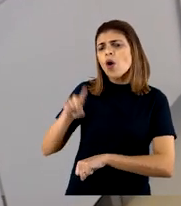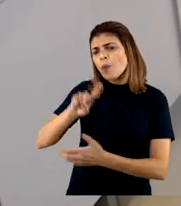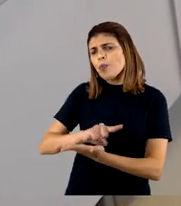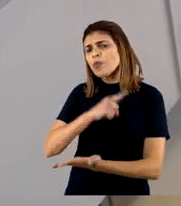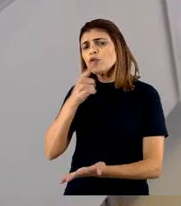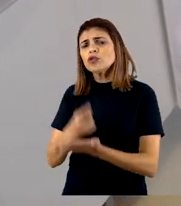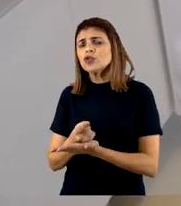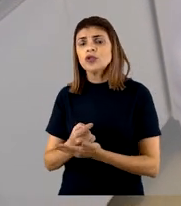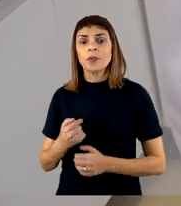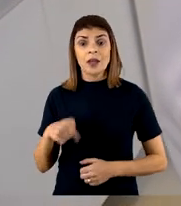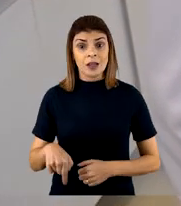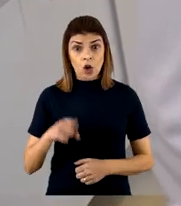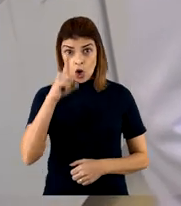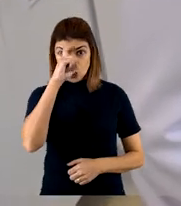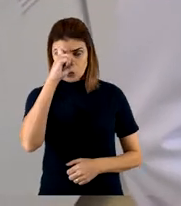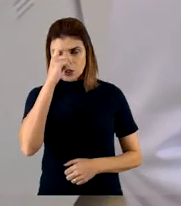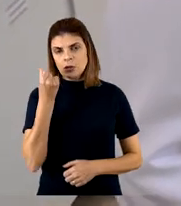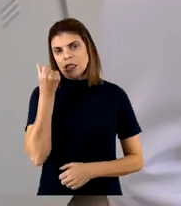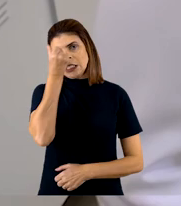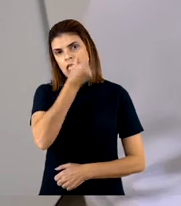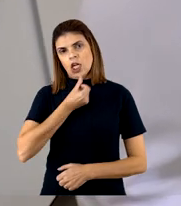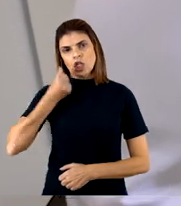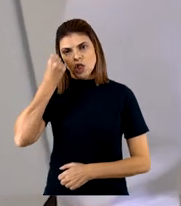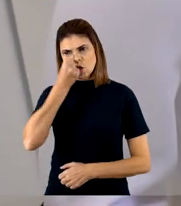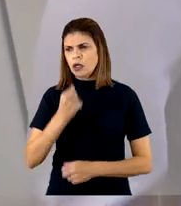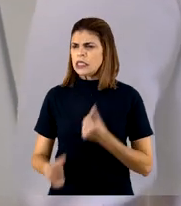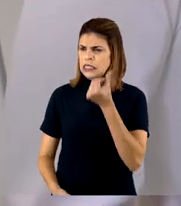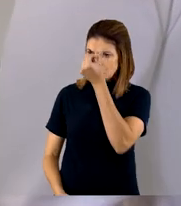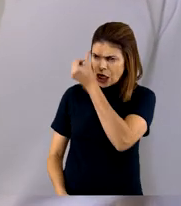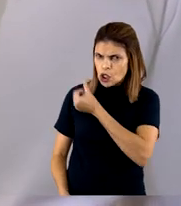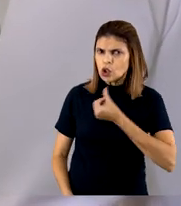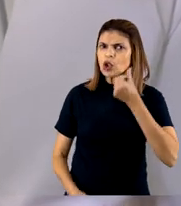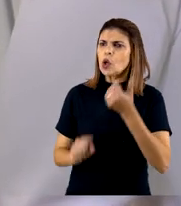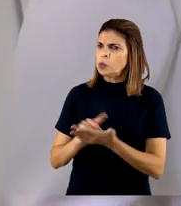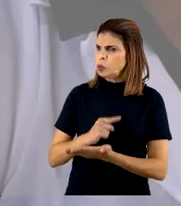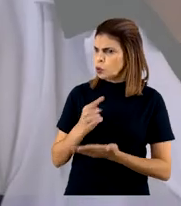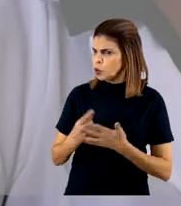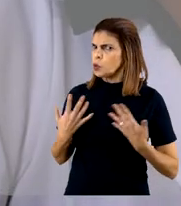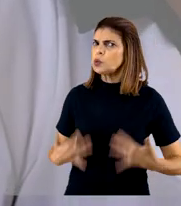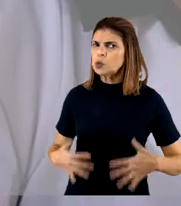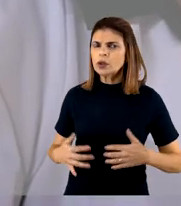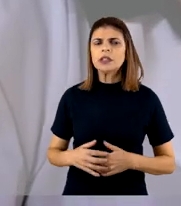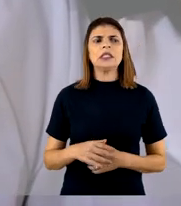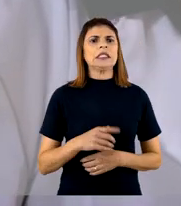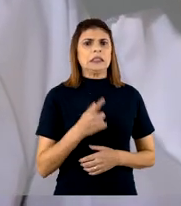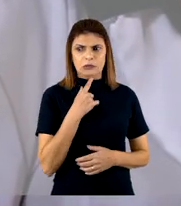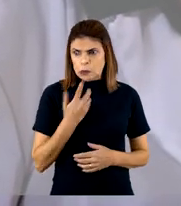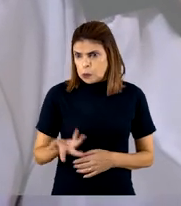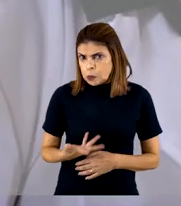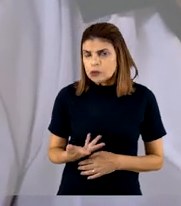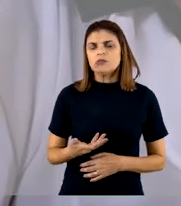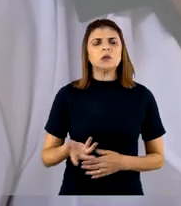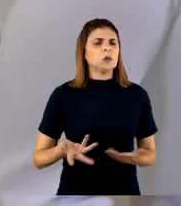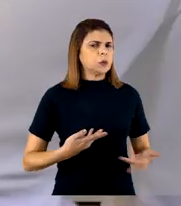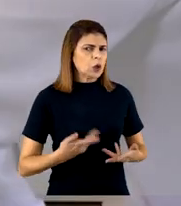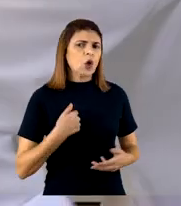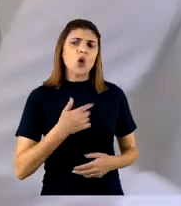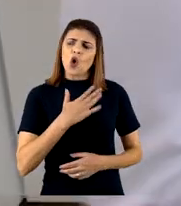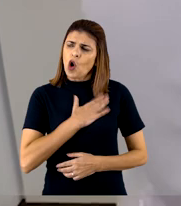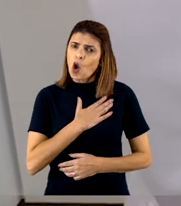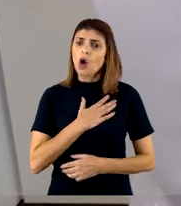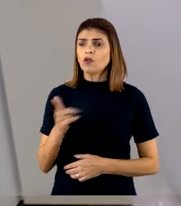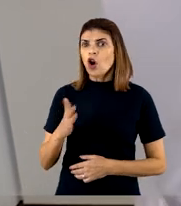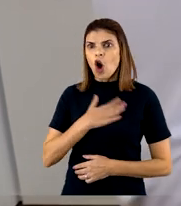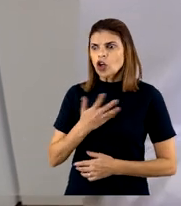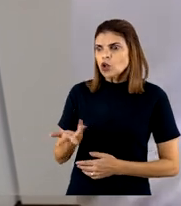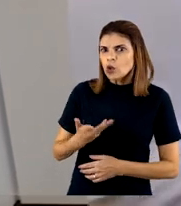aqui nesse hospital eu faço o turno de 6 horas. 6 horas é bastante. A rotina corrida? É bem corrida, mas eu gosto muito. E no meio